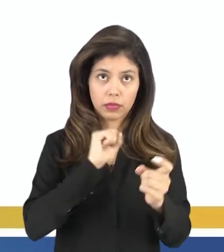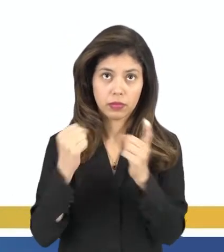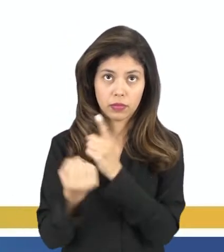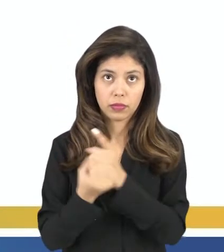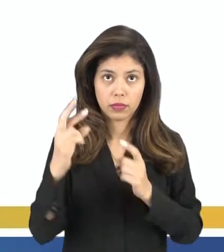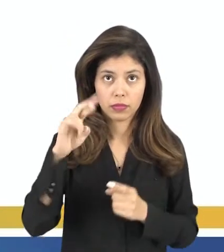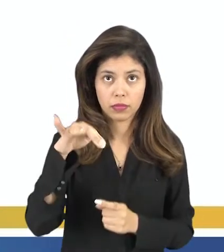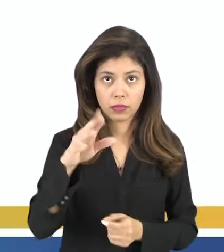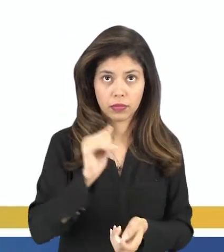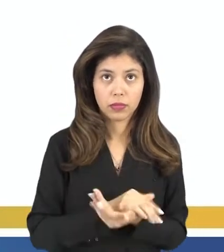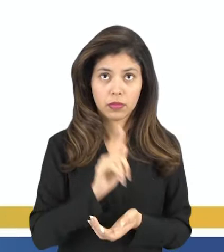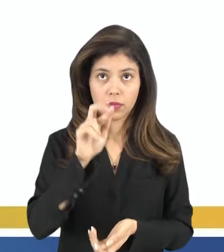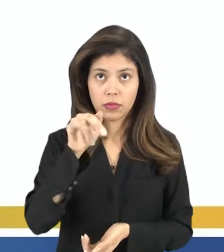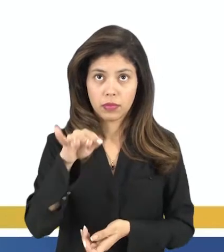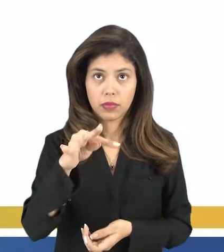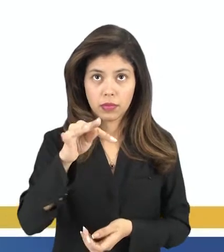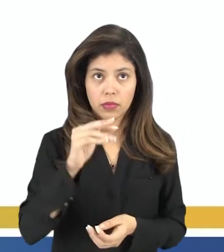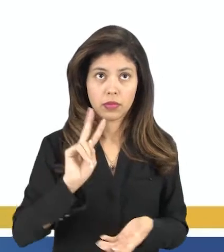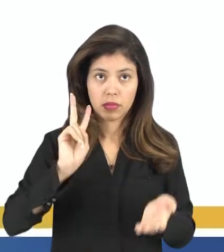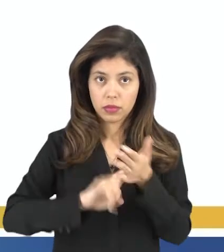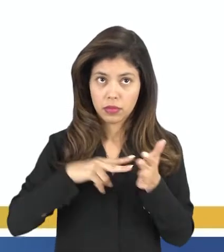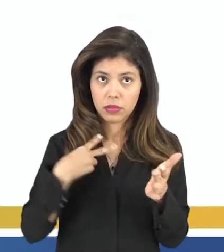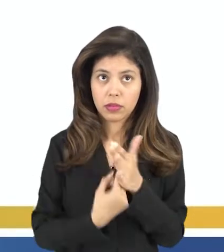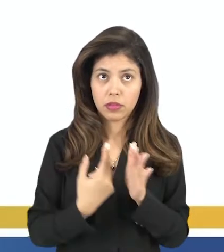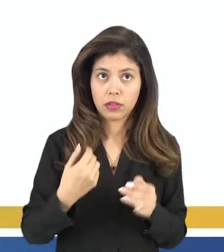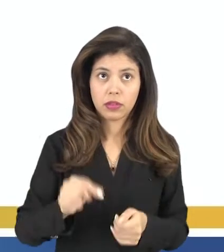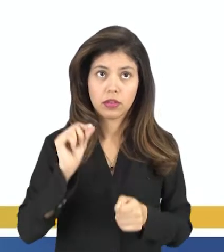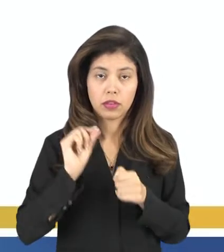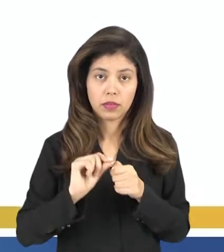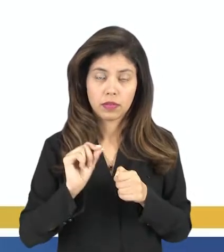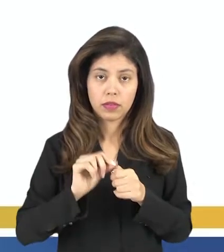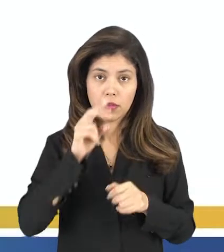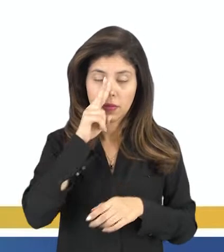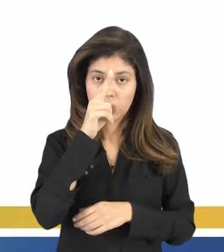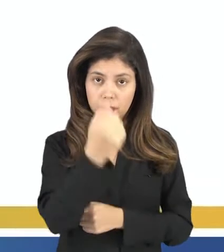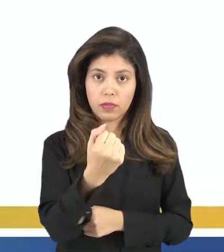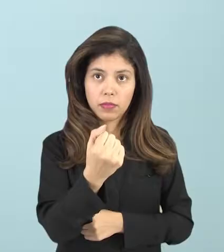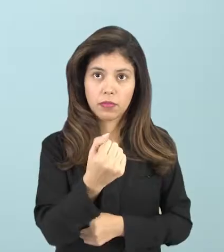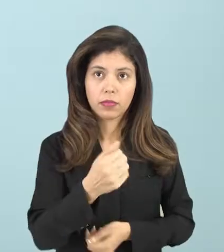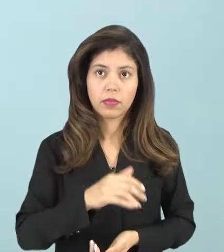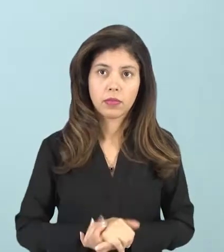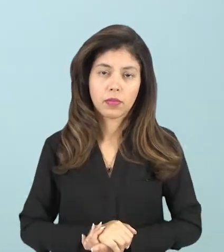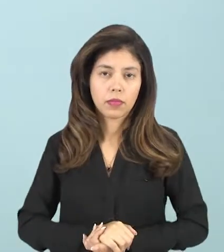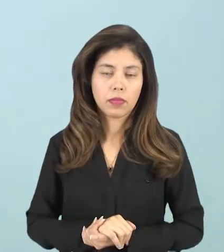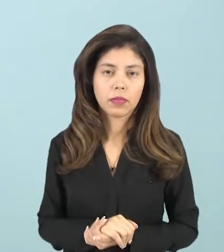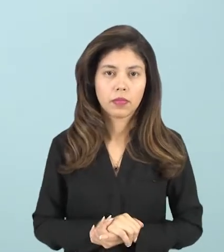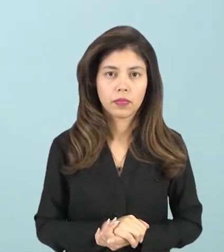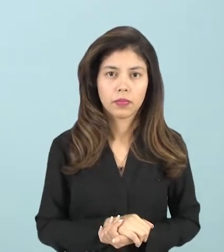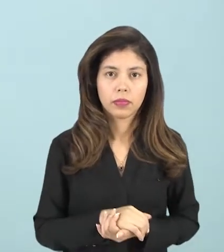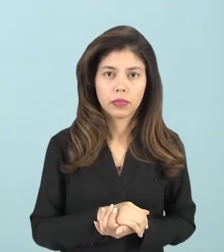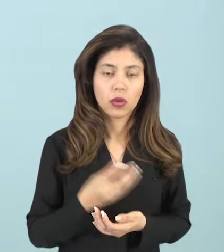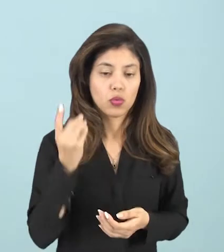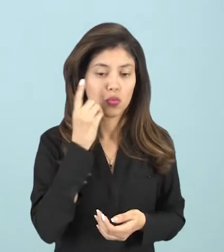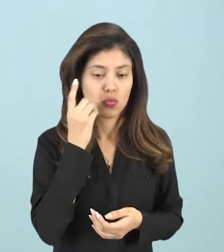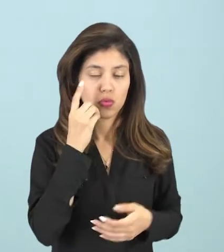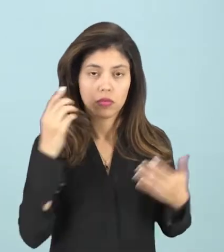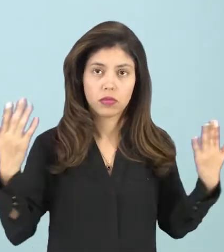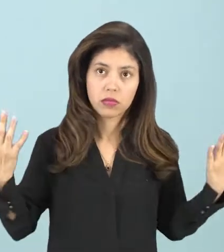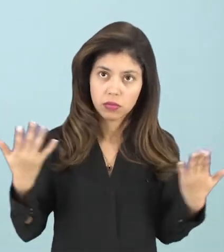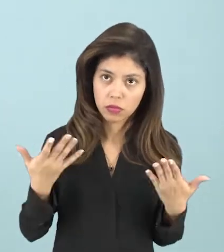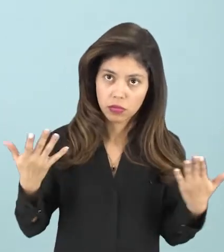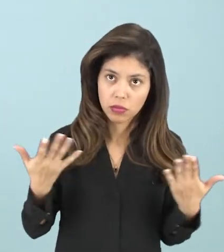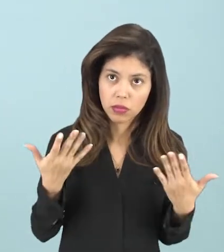concretas, o gênero traduz-se em relações de poder. Em nossos dias atuais,